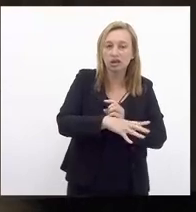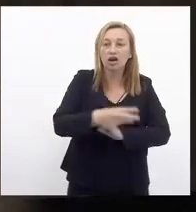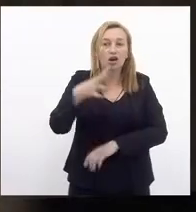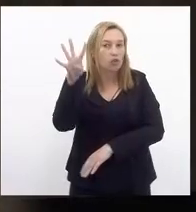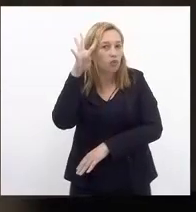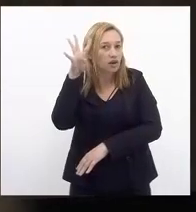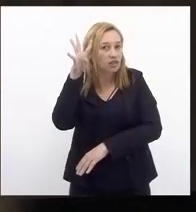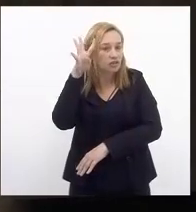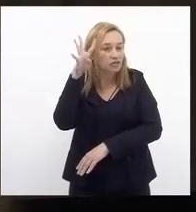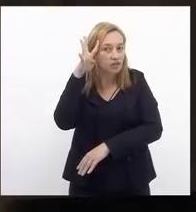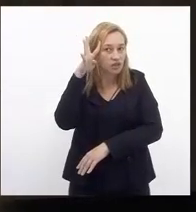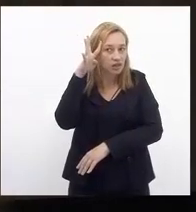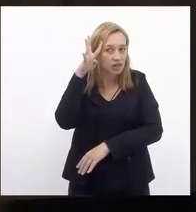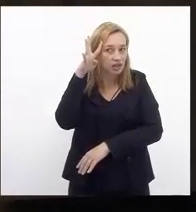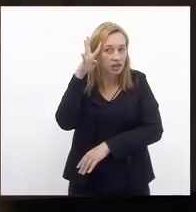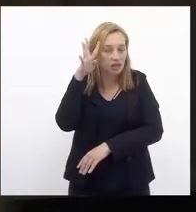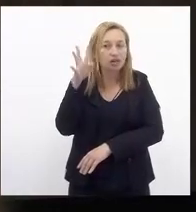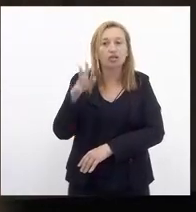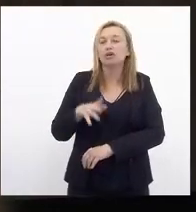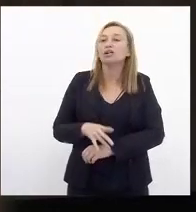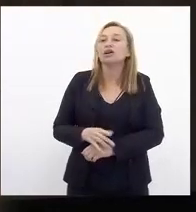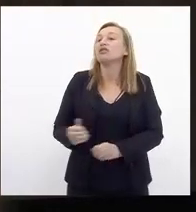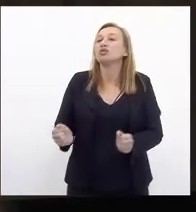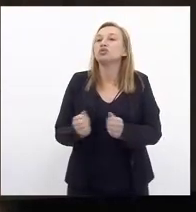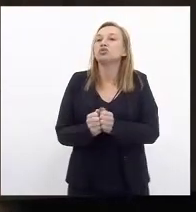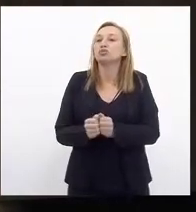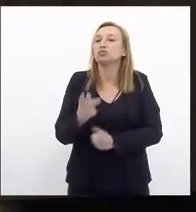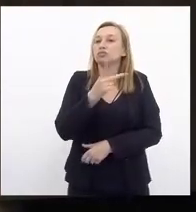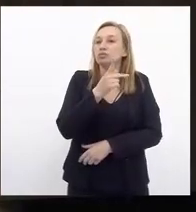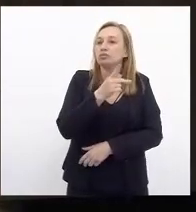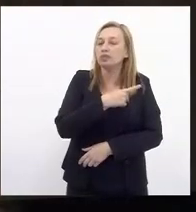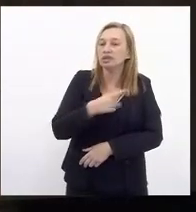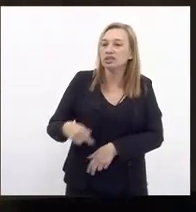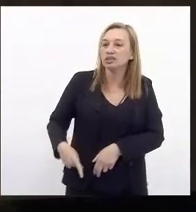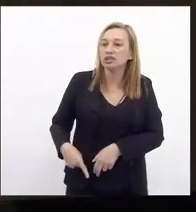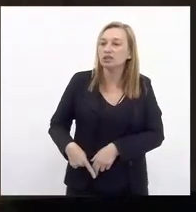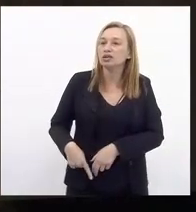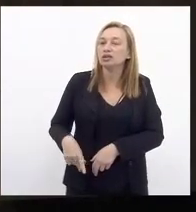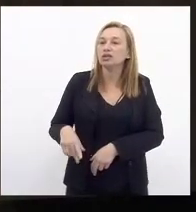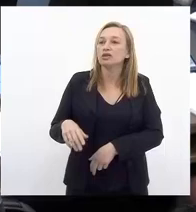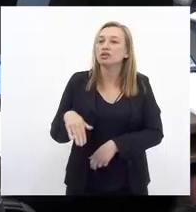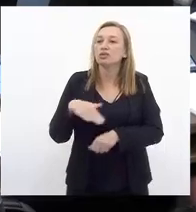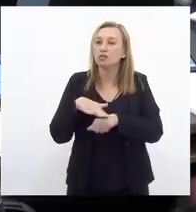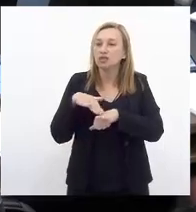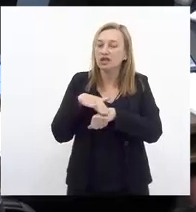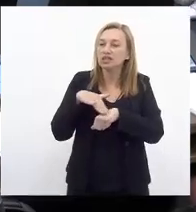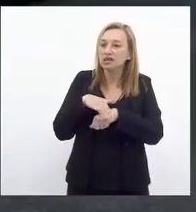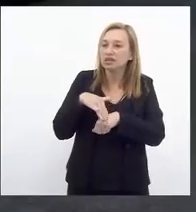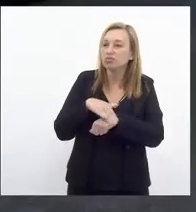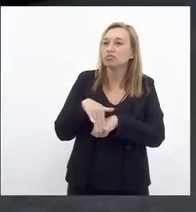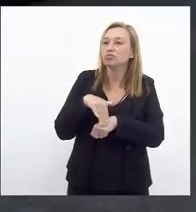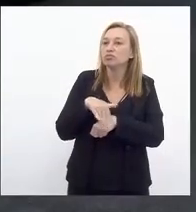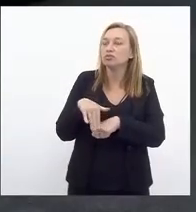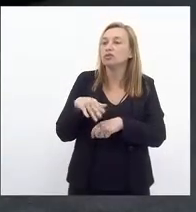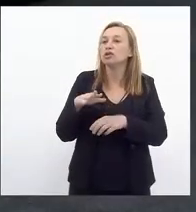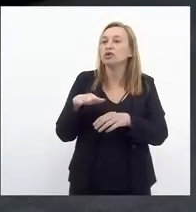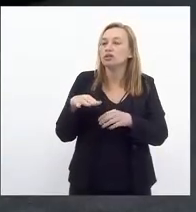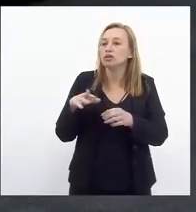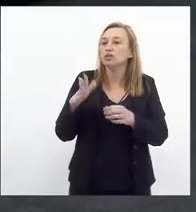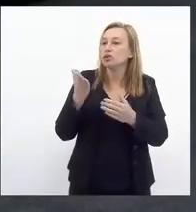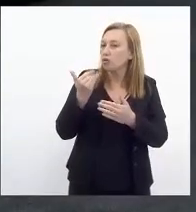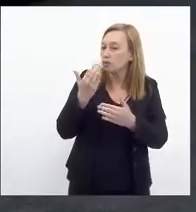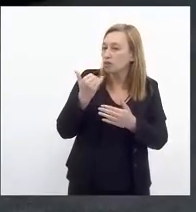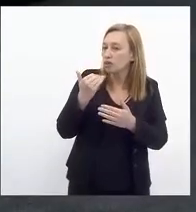na quarta-feira de cinzas estava com nosso Presidente almoçamos aqui no centro da cidade que